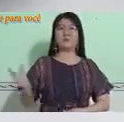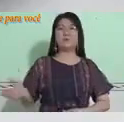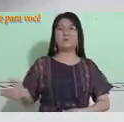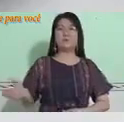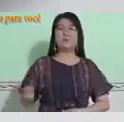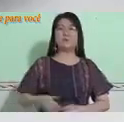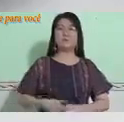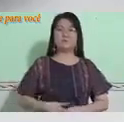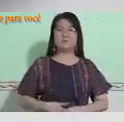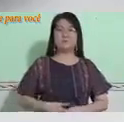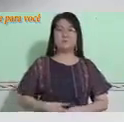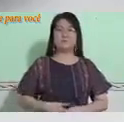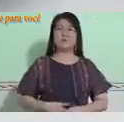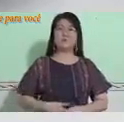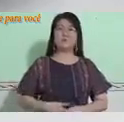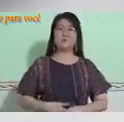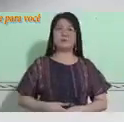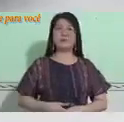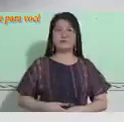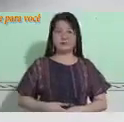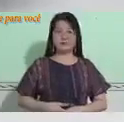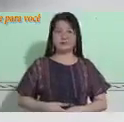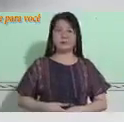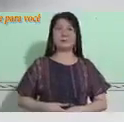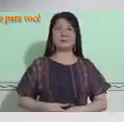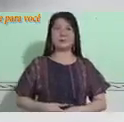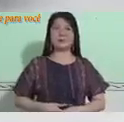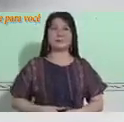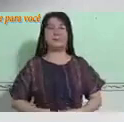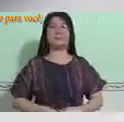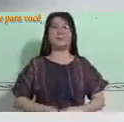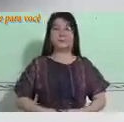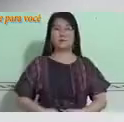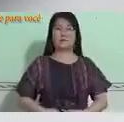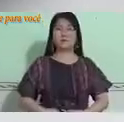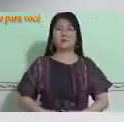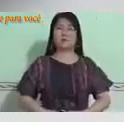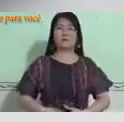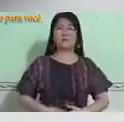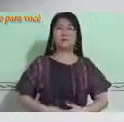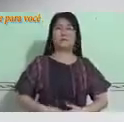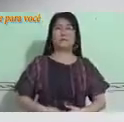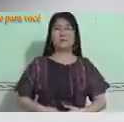SNDORALMNTSAUSADA, por bactérias ou por fungos, já que o tratamento é diferente.